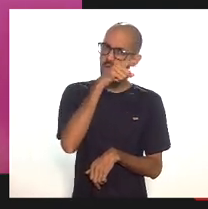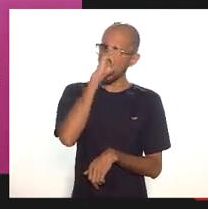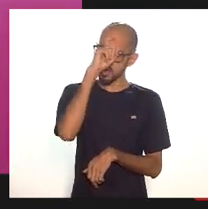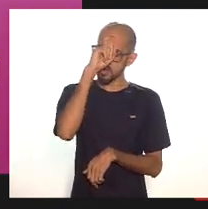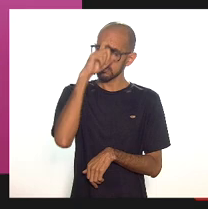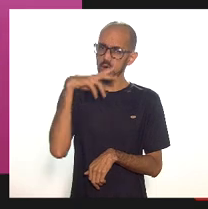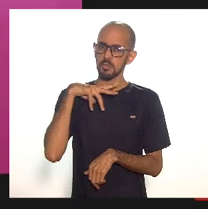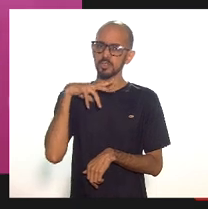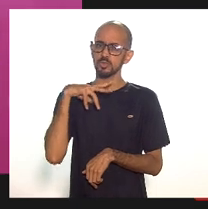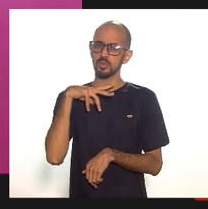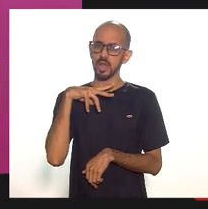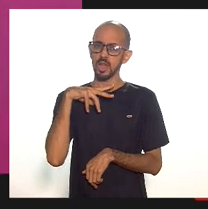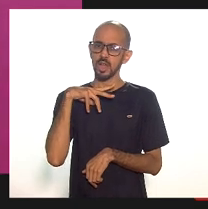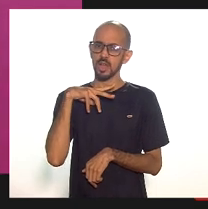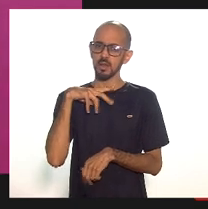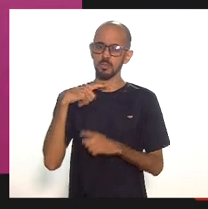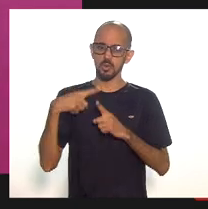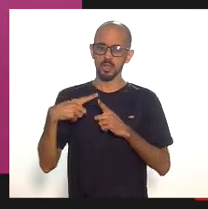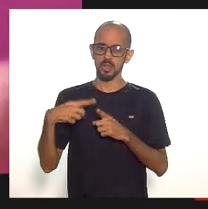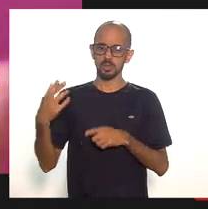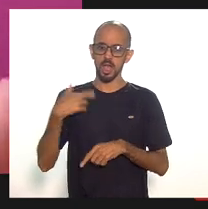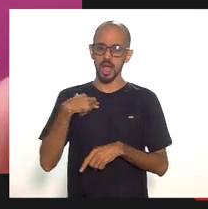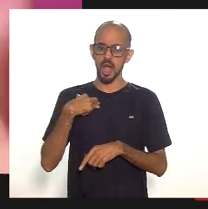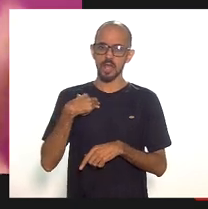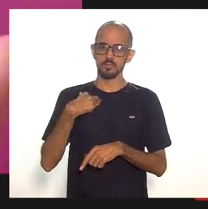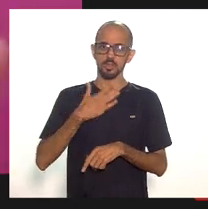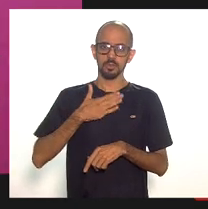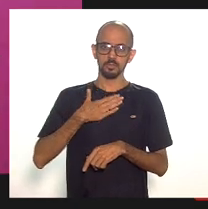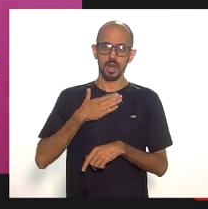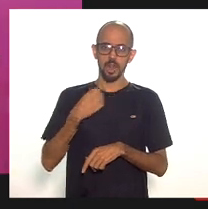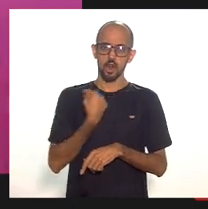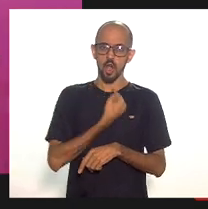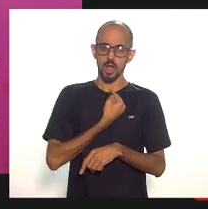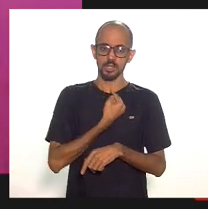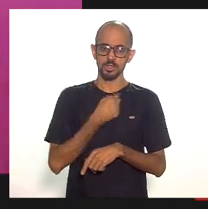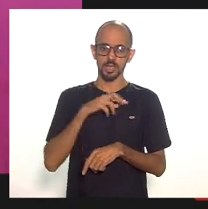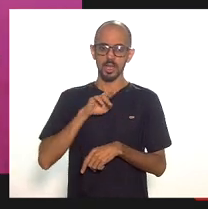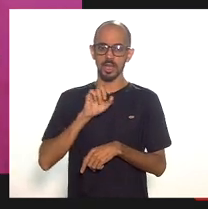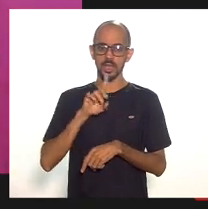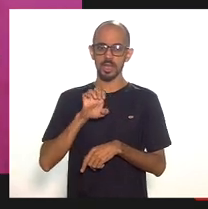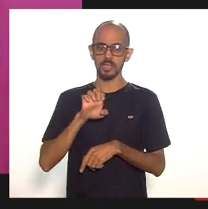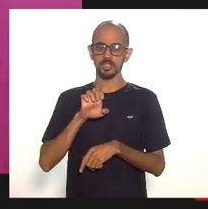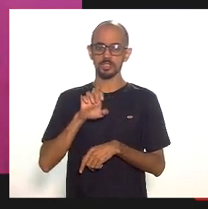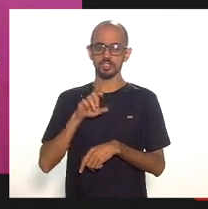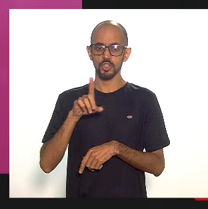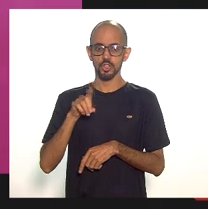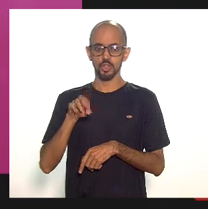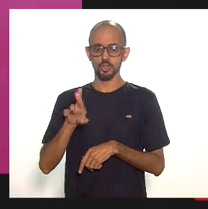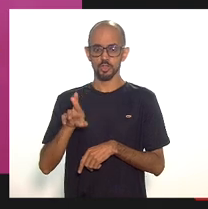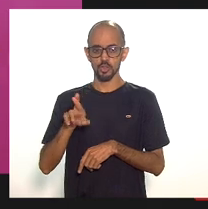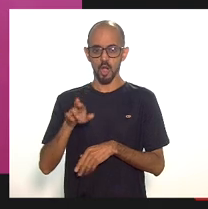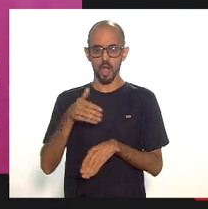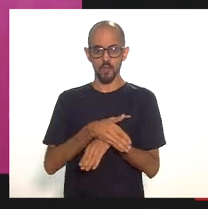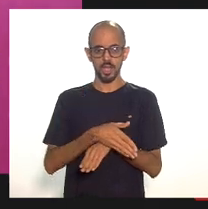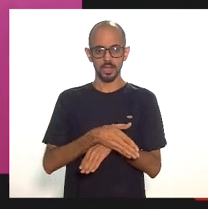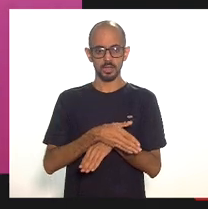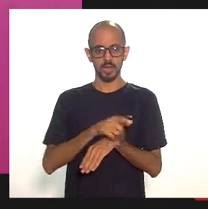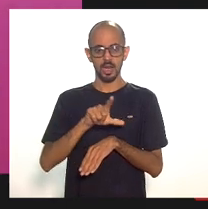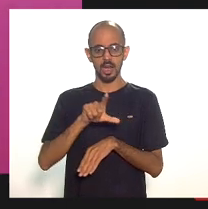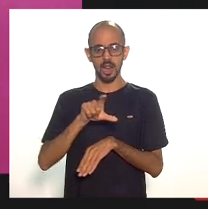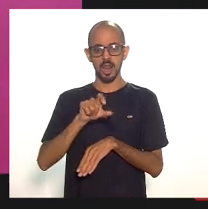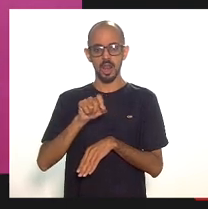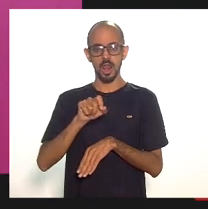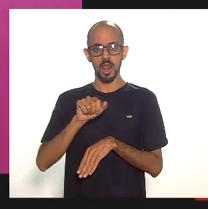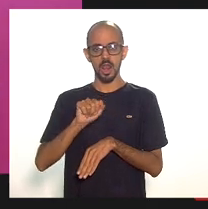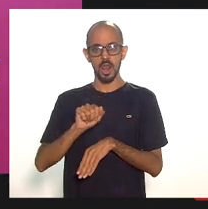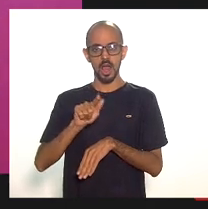O que trazem para a gente é que a rede Dó quer entrar no Hospital da Lagoa. Mas já e a entrou. Sua rede, da rede Dó?